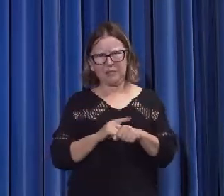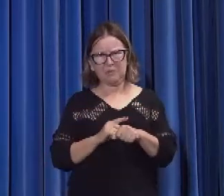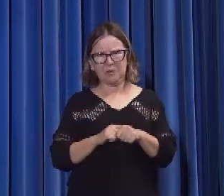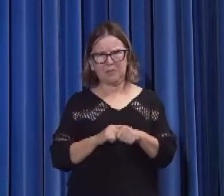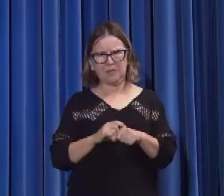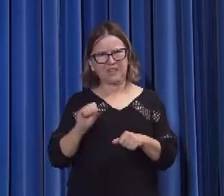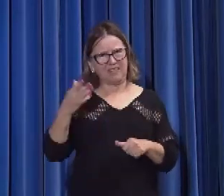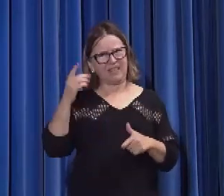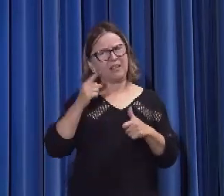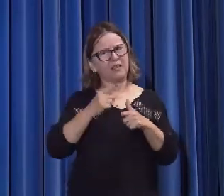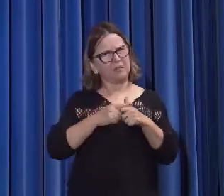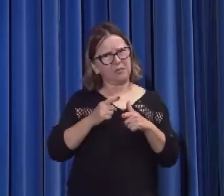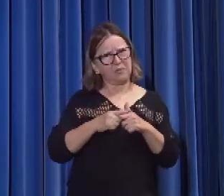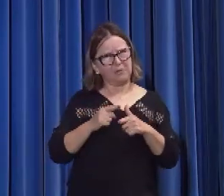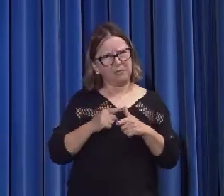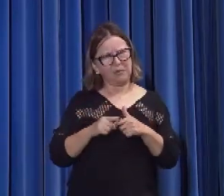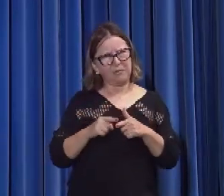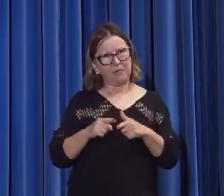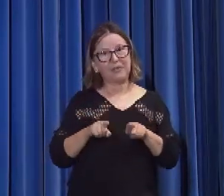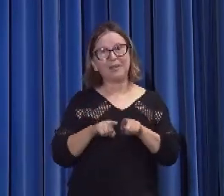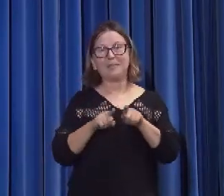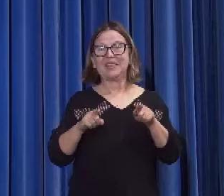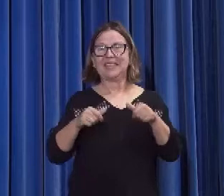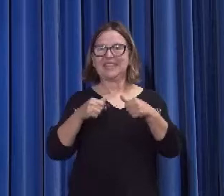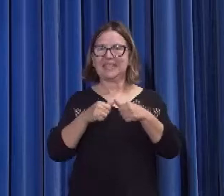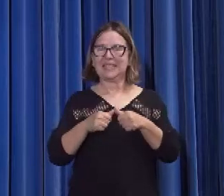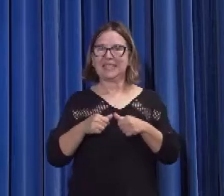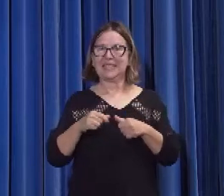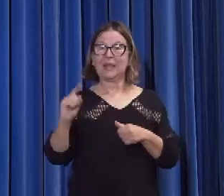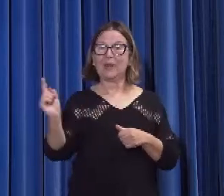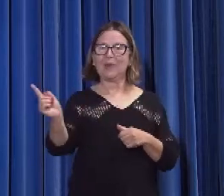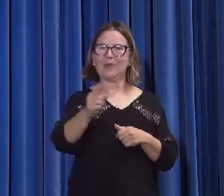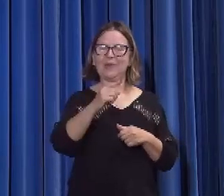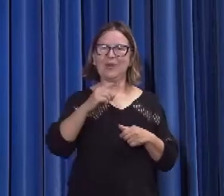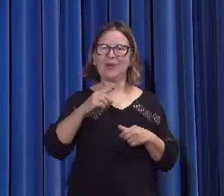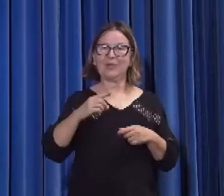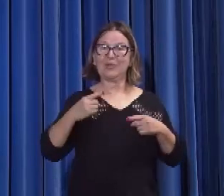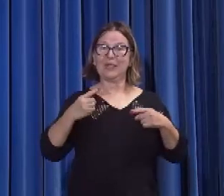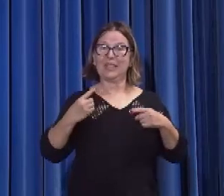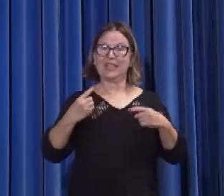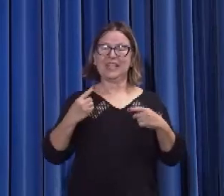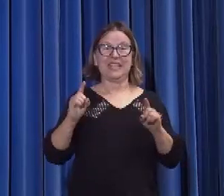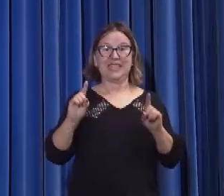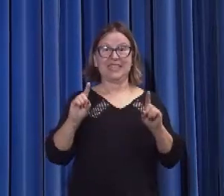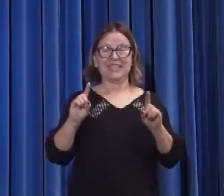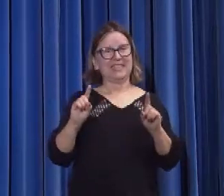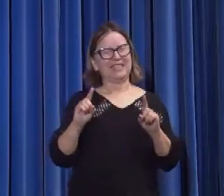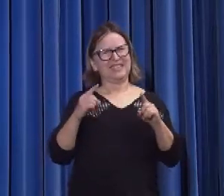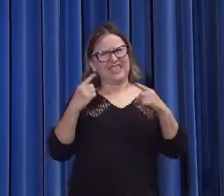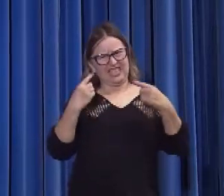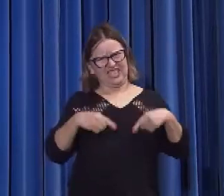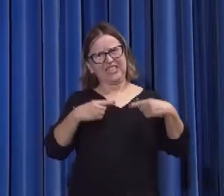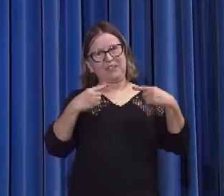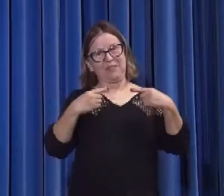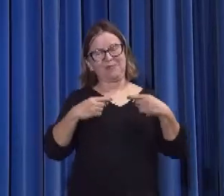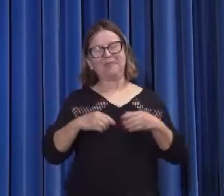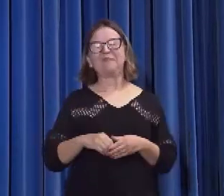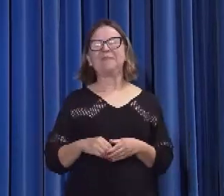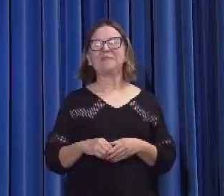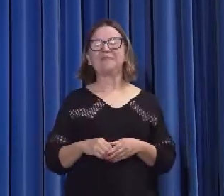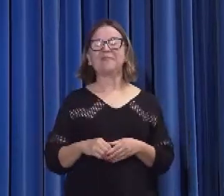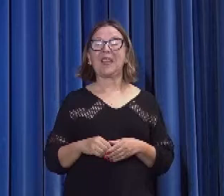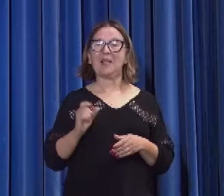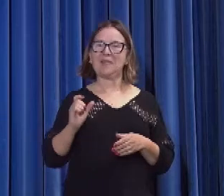aqui hoje. Compreender por que a palavra de Deus fala em alegrar-se no meio da tribulação.